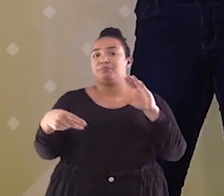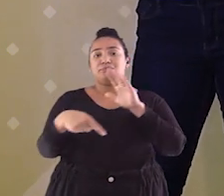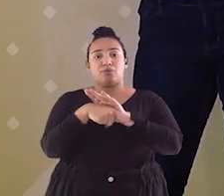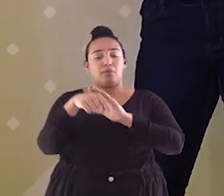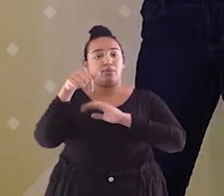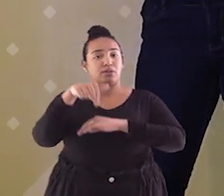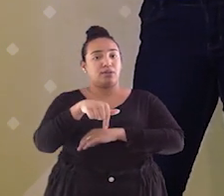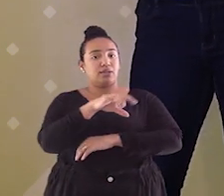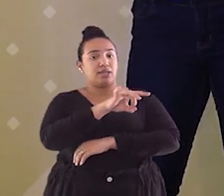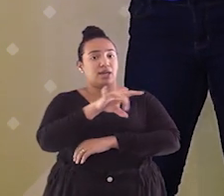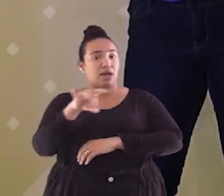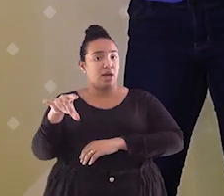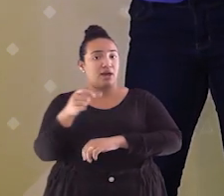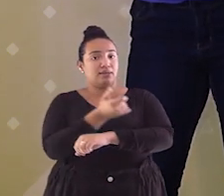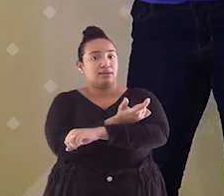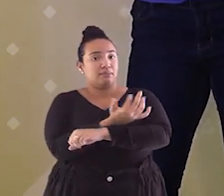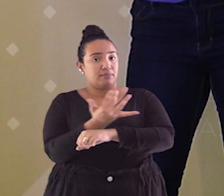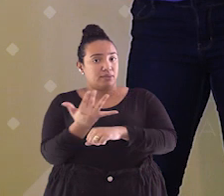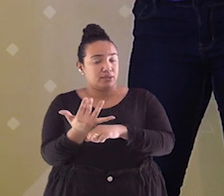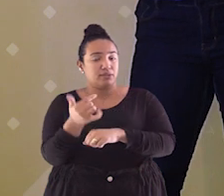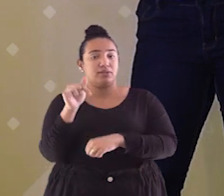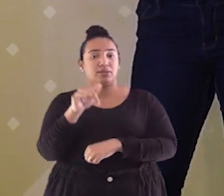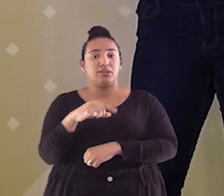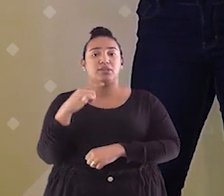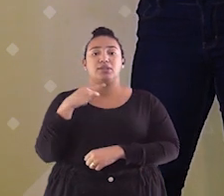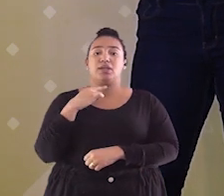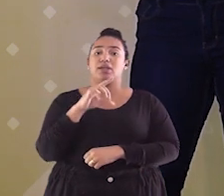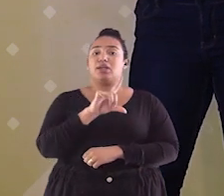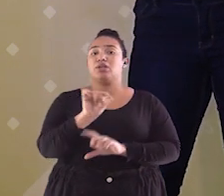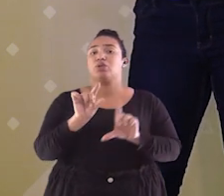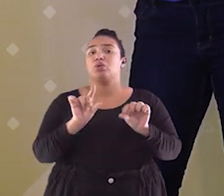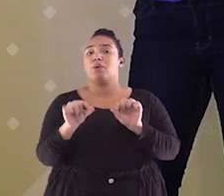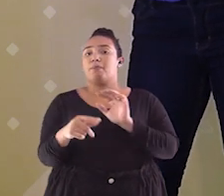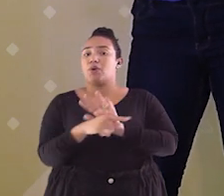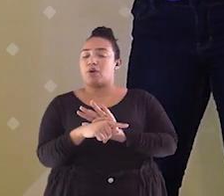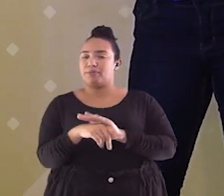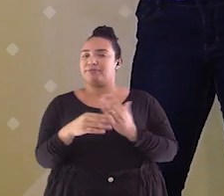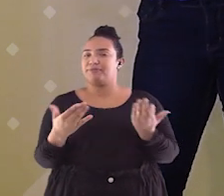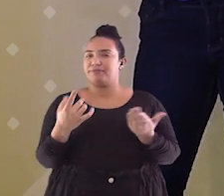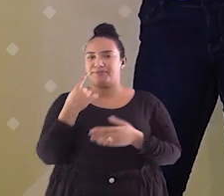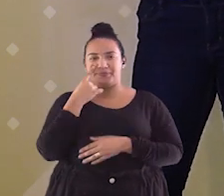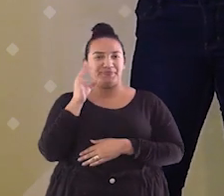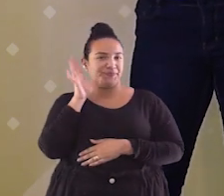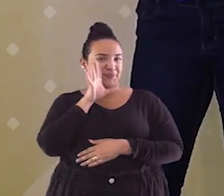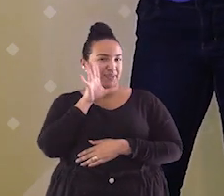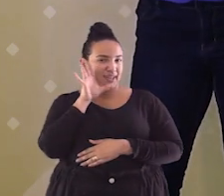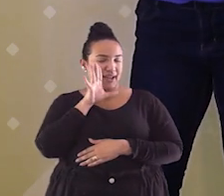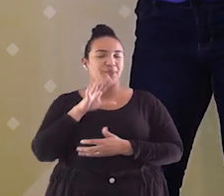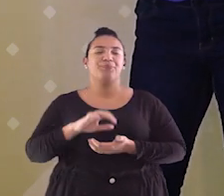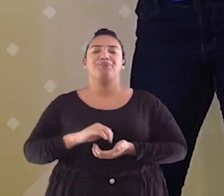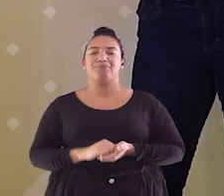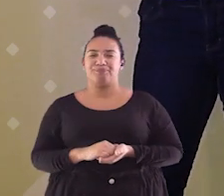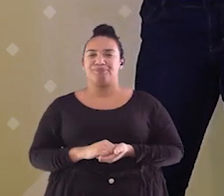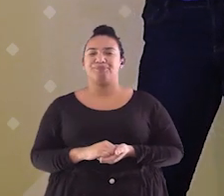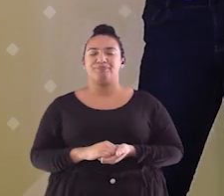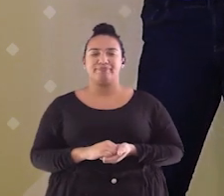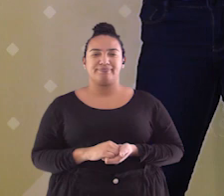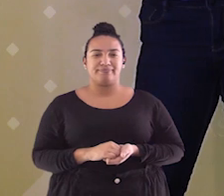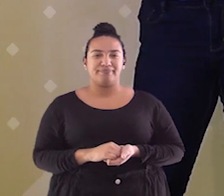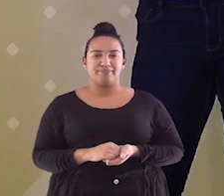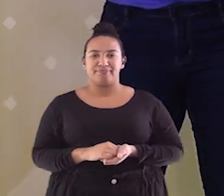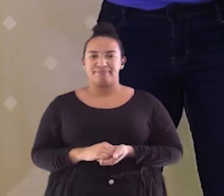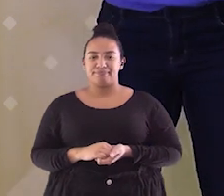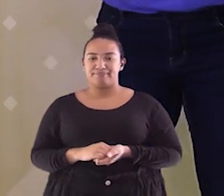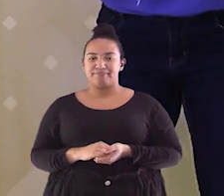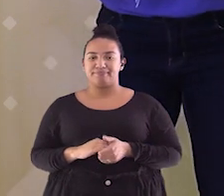cada tipo de planta e que elas apresentam preferências. Muito bacana isso, né? Aprendemos muita coisa legal